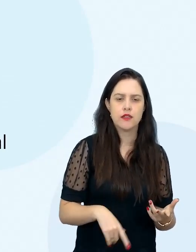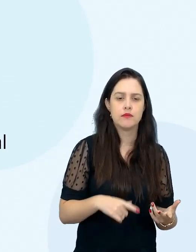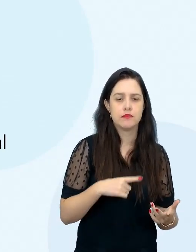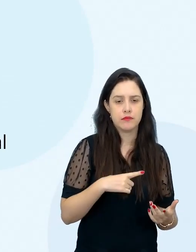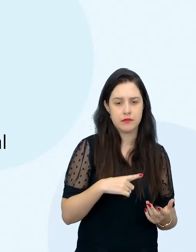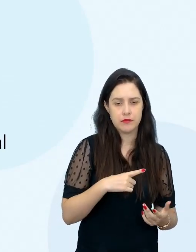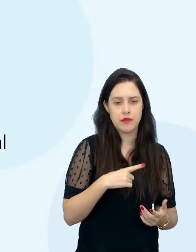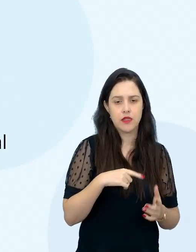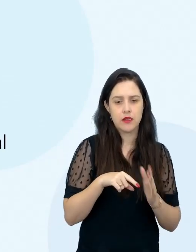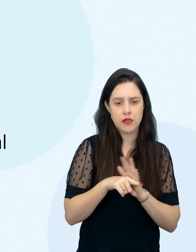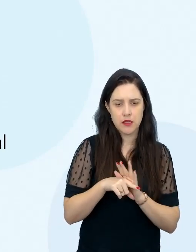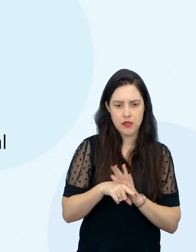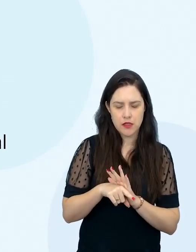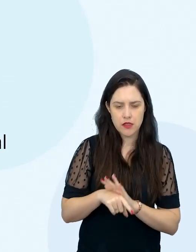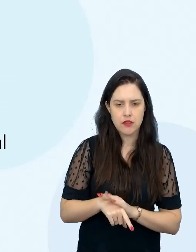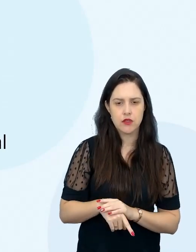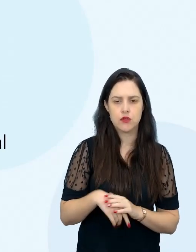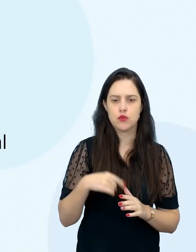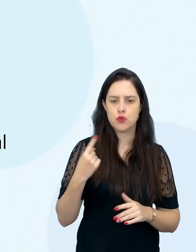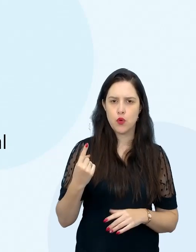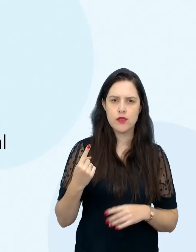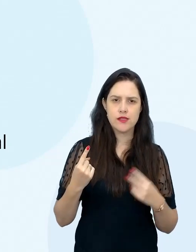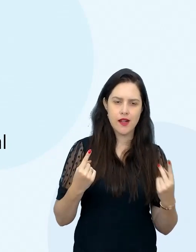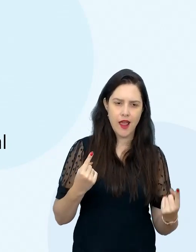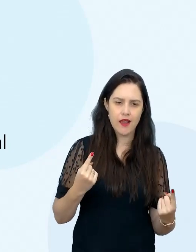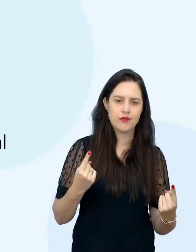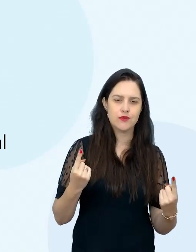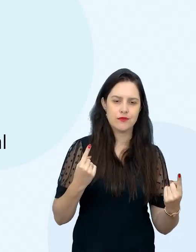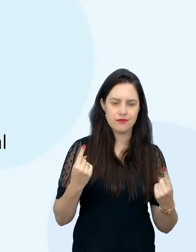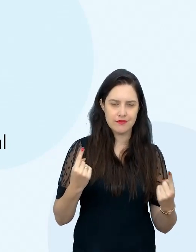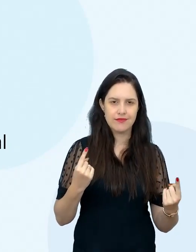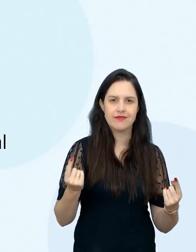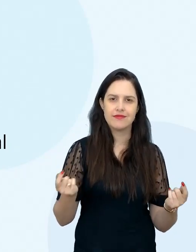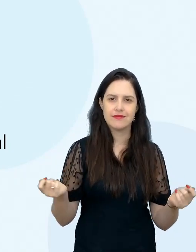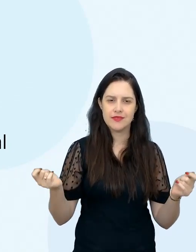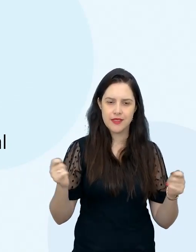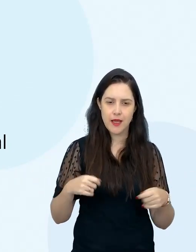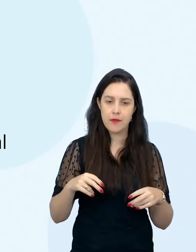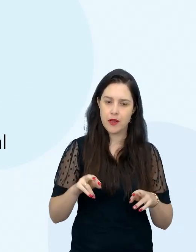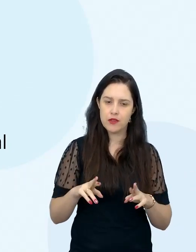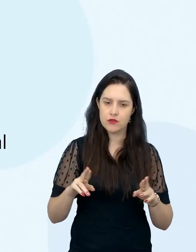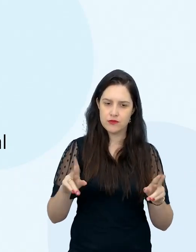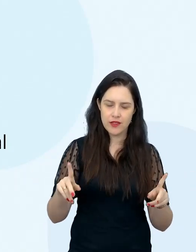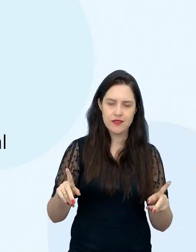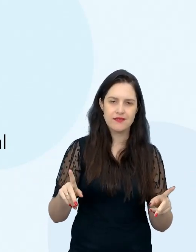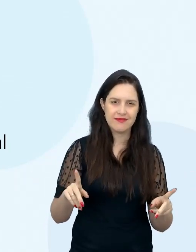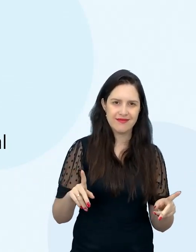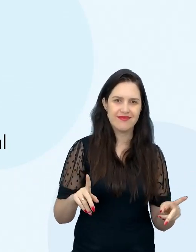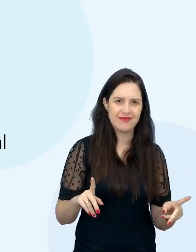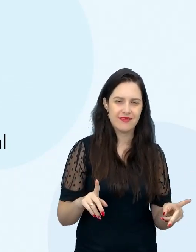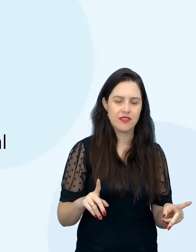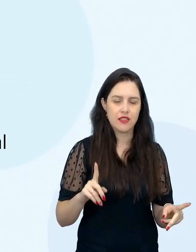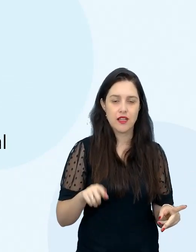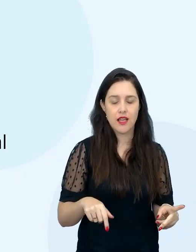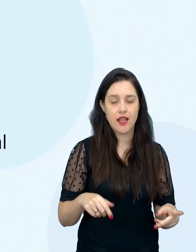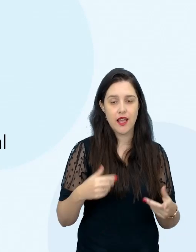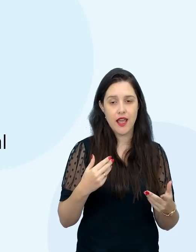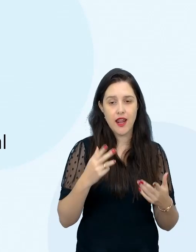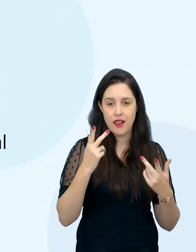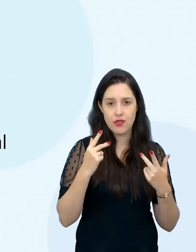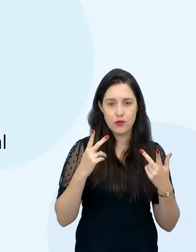instigar os estudantes. Por que será, né, que no interior é desse jeito, em algumas cidades, claro, e na capital ele